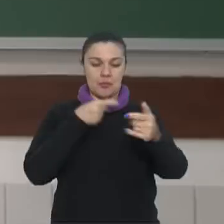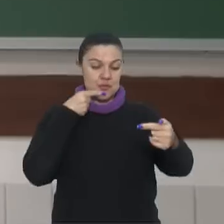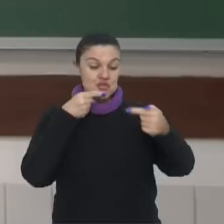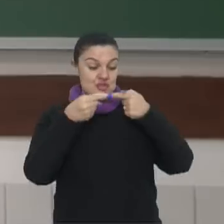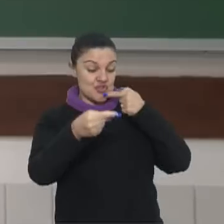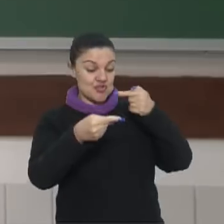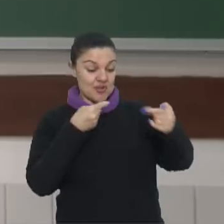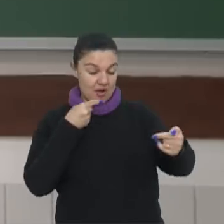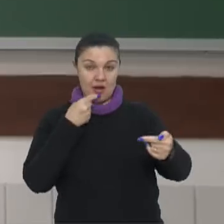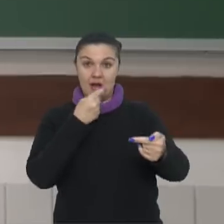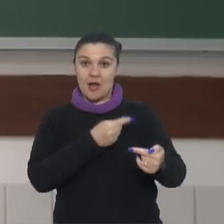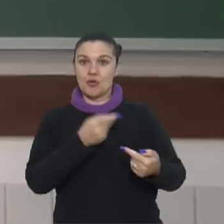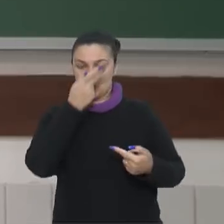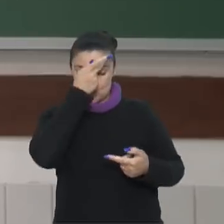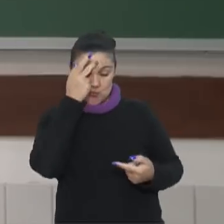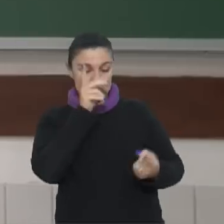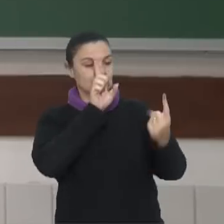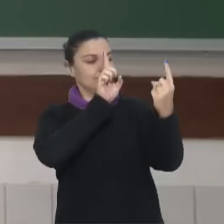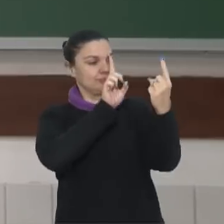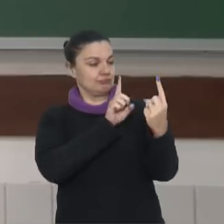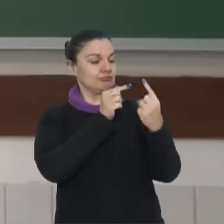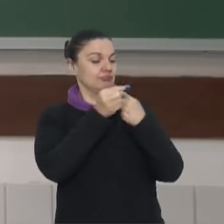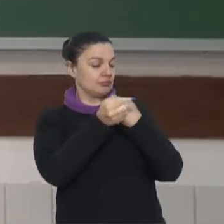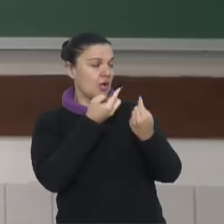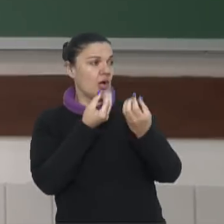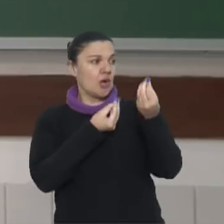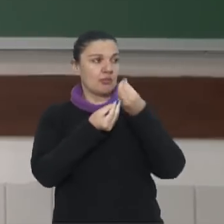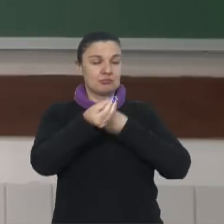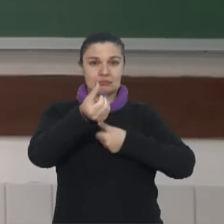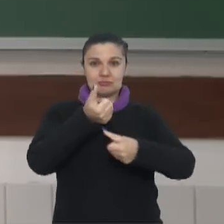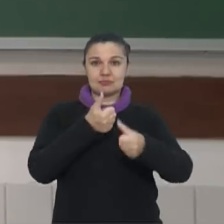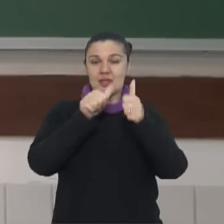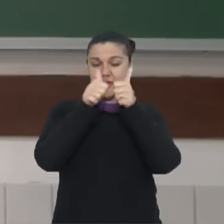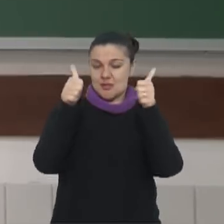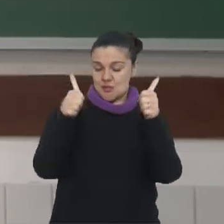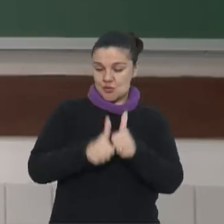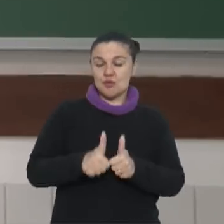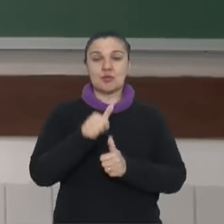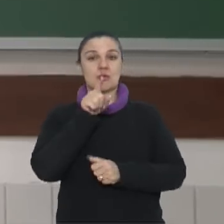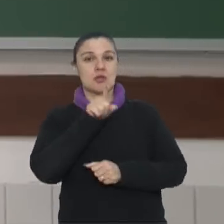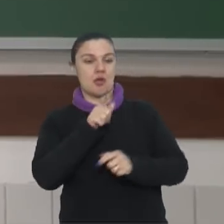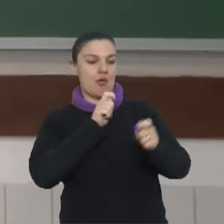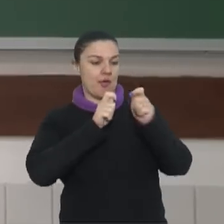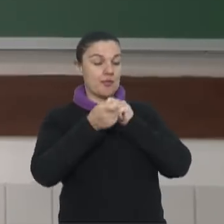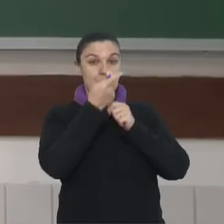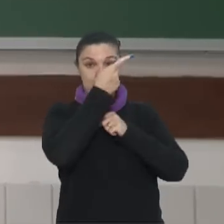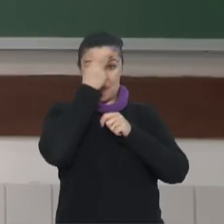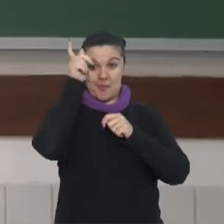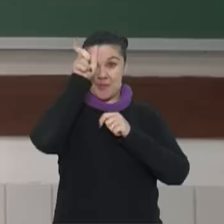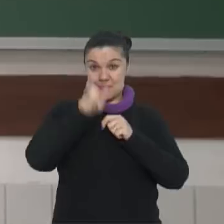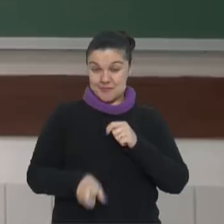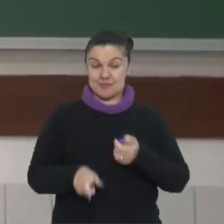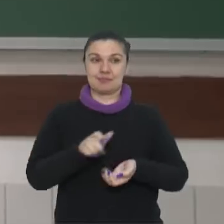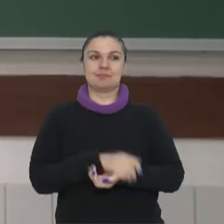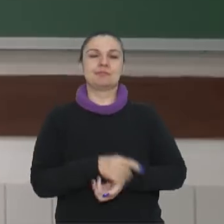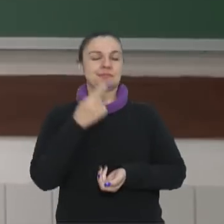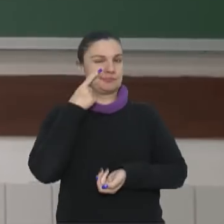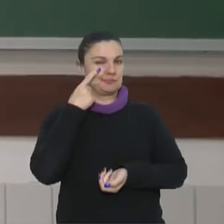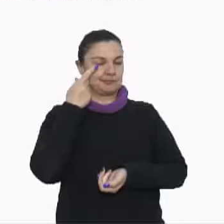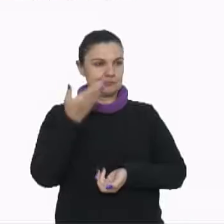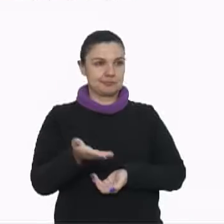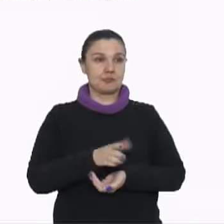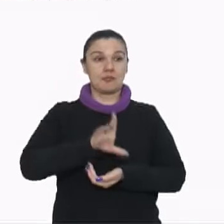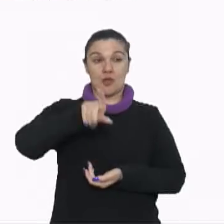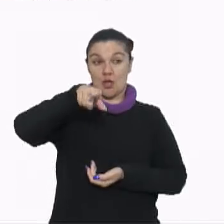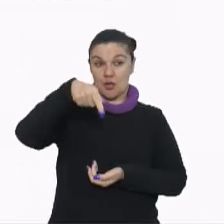dialogal, né, de diálogo, como que funciona isso? Pensando que eu estou entrevistando uma personalidade, né? Veja lá,